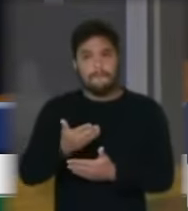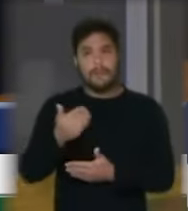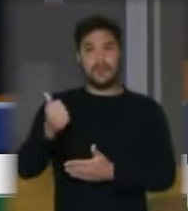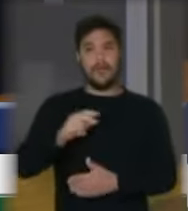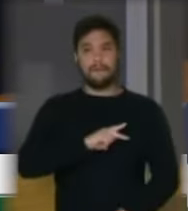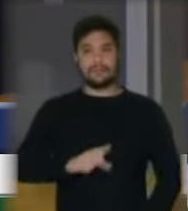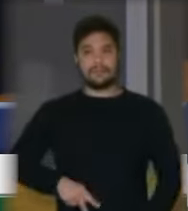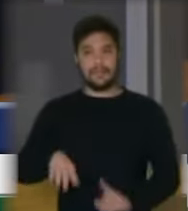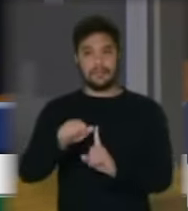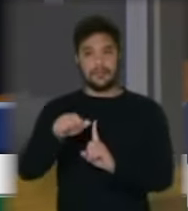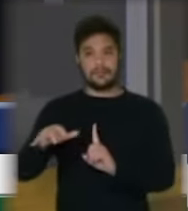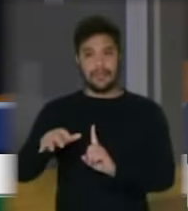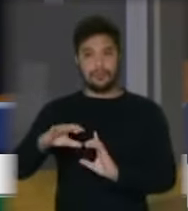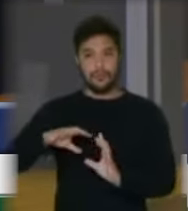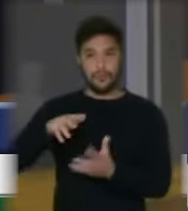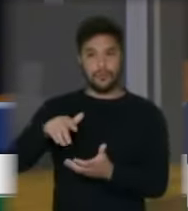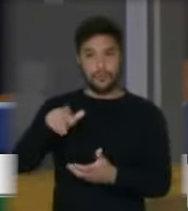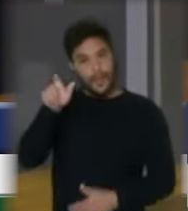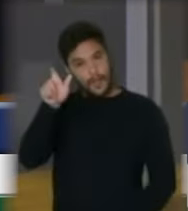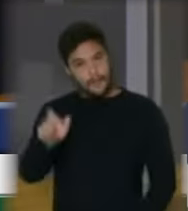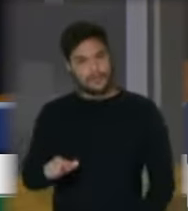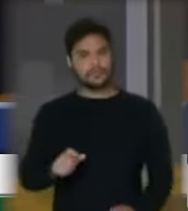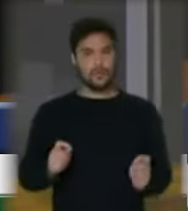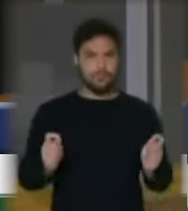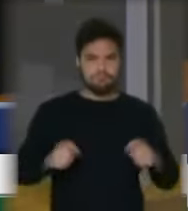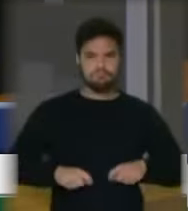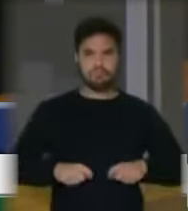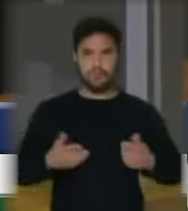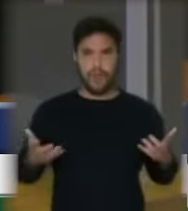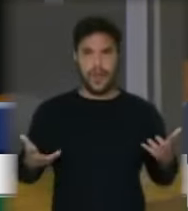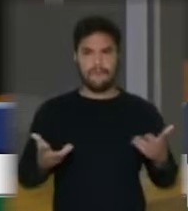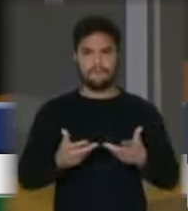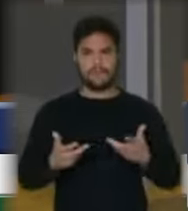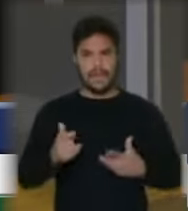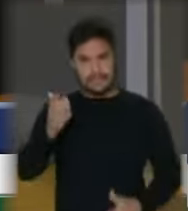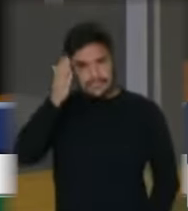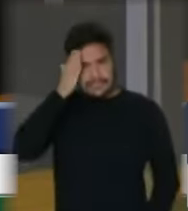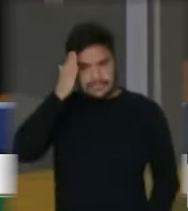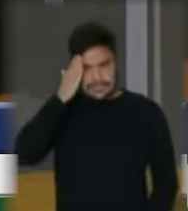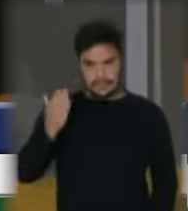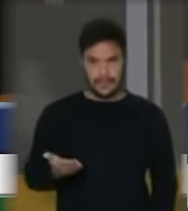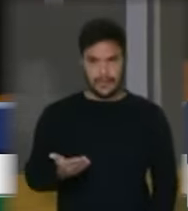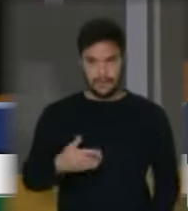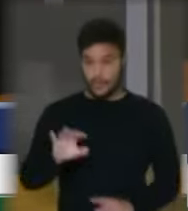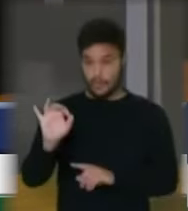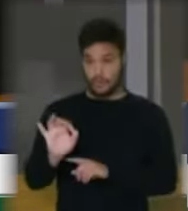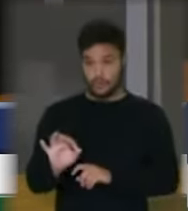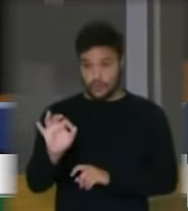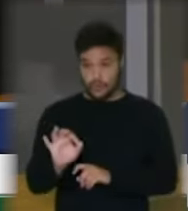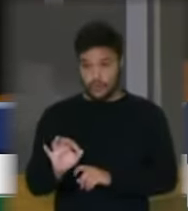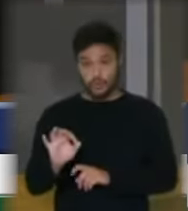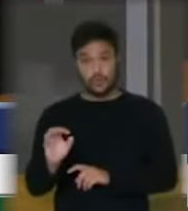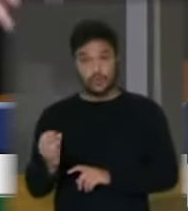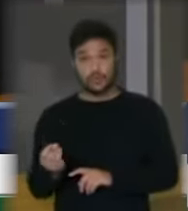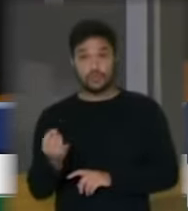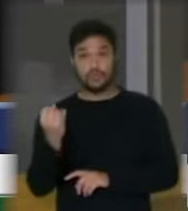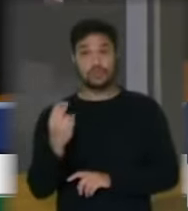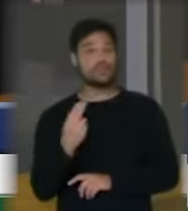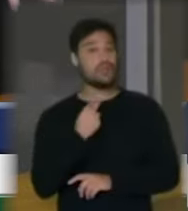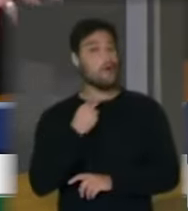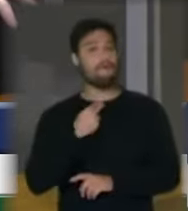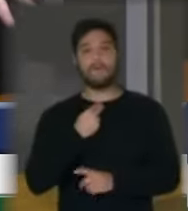mundo. É uma pessoa qualificada, é uma pessoa que sabe que a taxa de juros não se modifica ao bel prazer